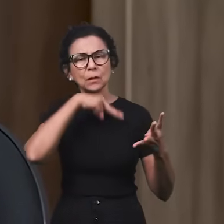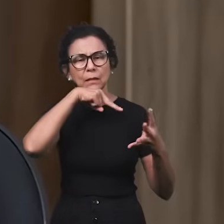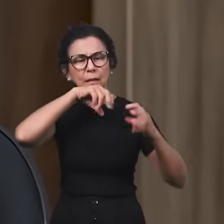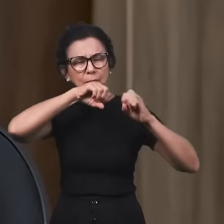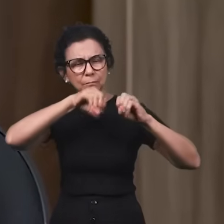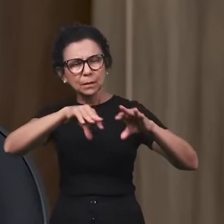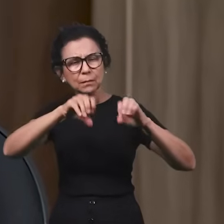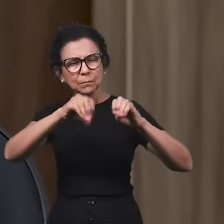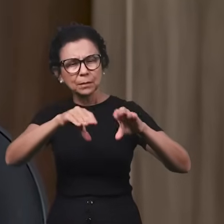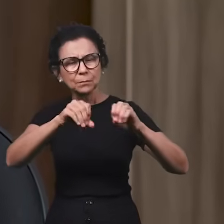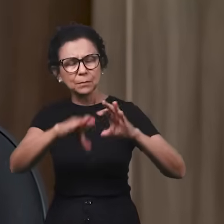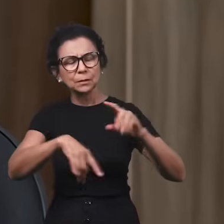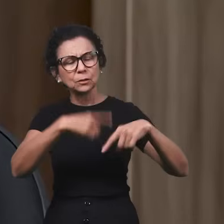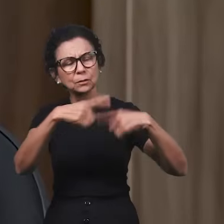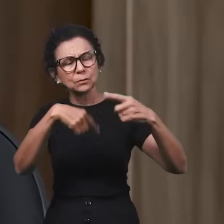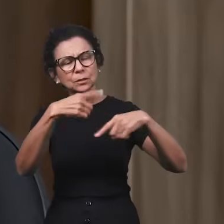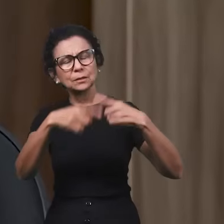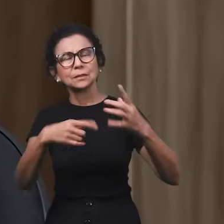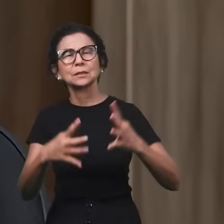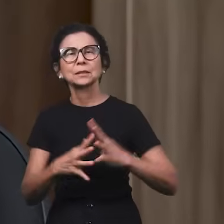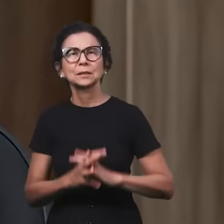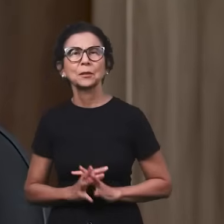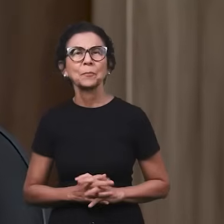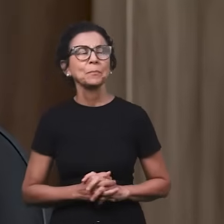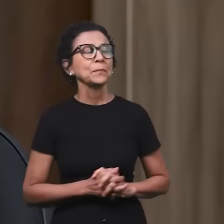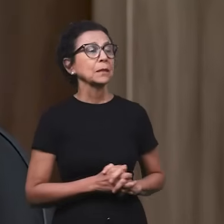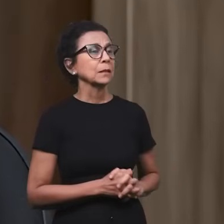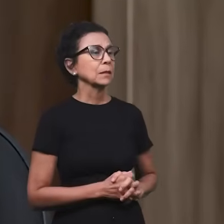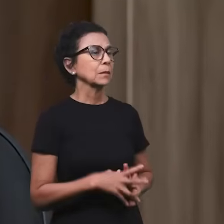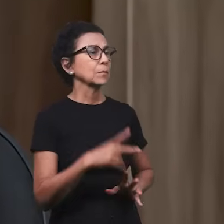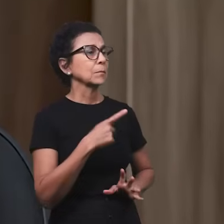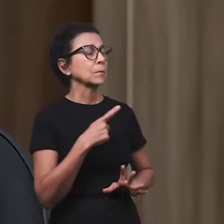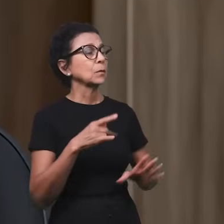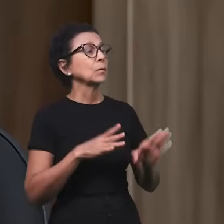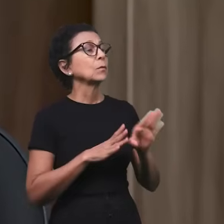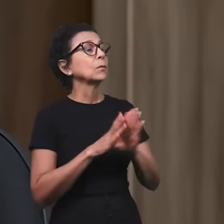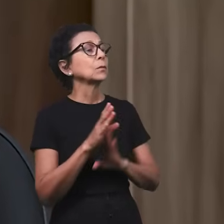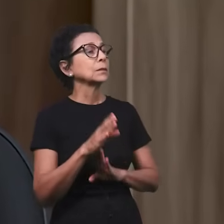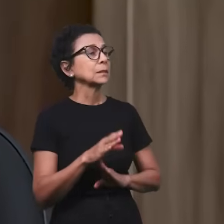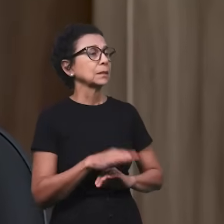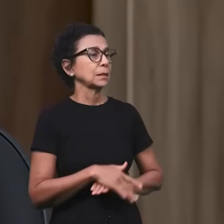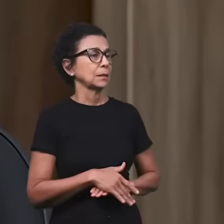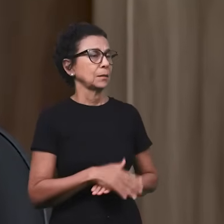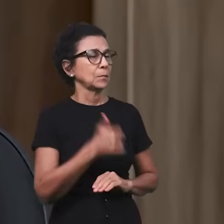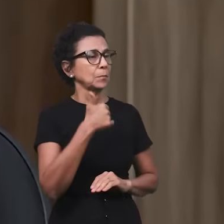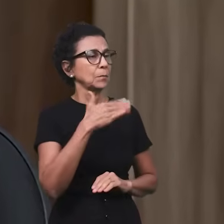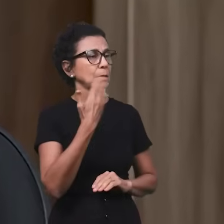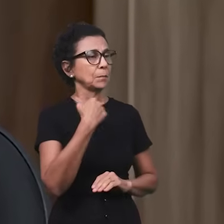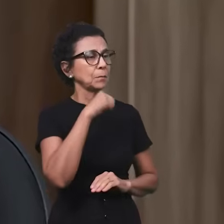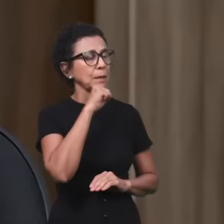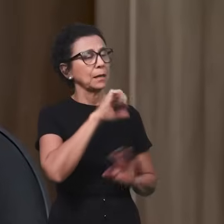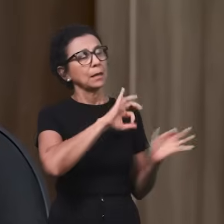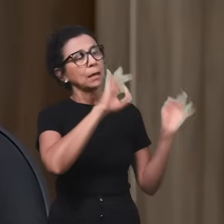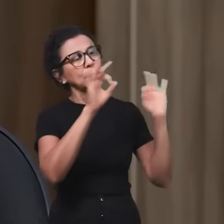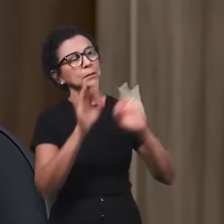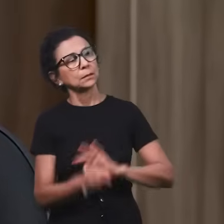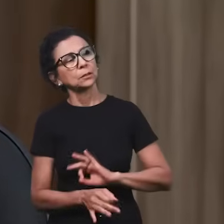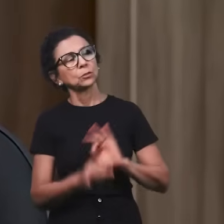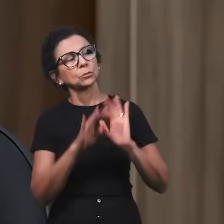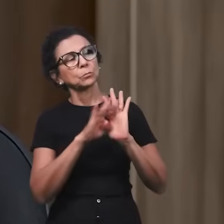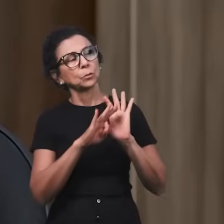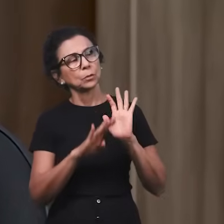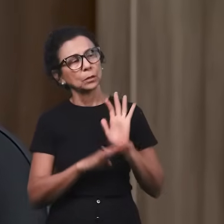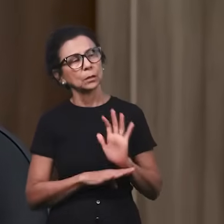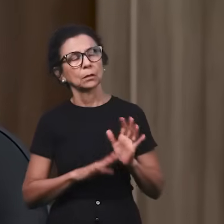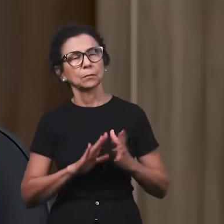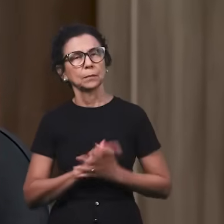Vera, tem. E qual conselho o senhor pode deixar para os pais que nos assistem sobre essa